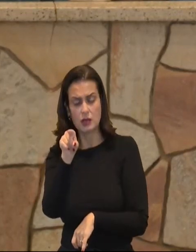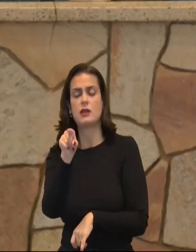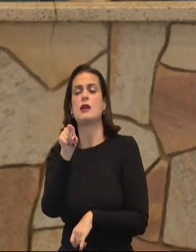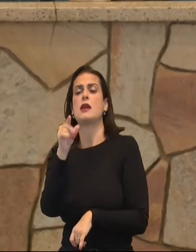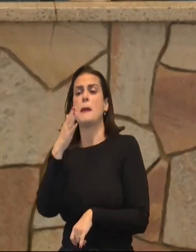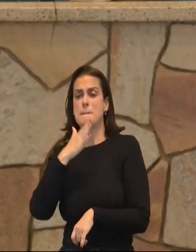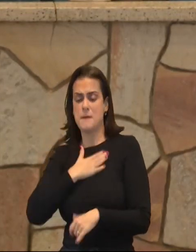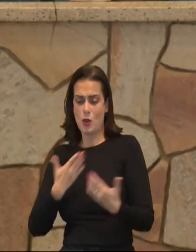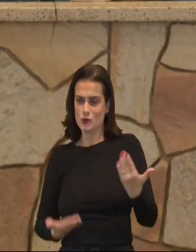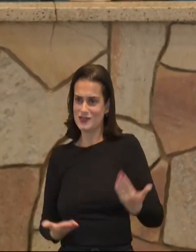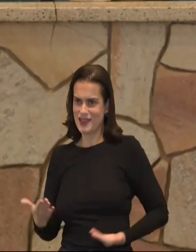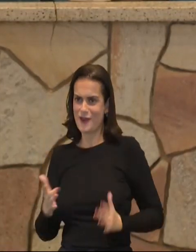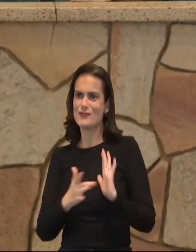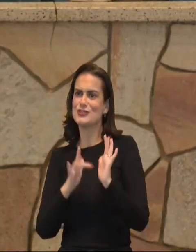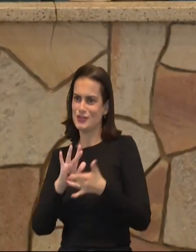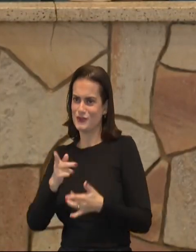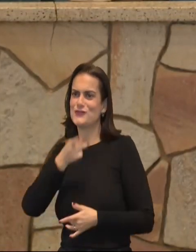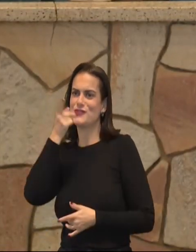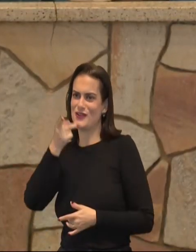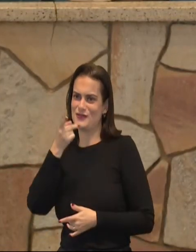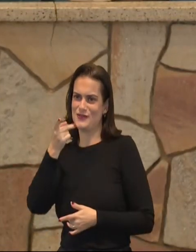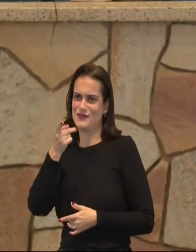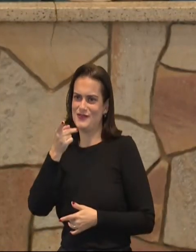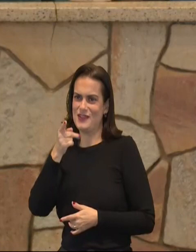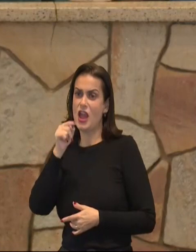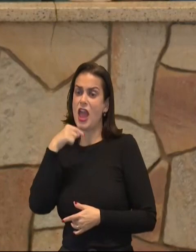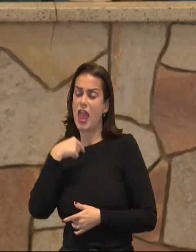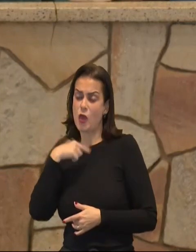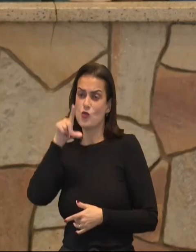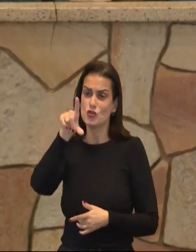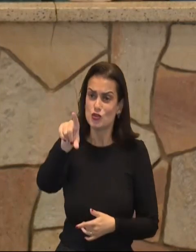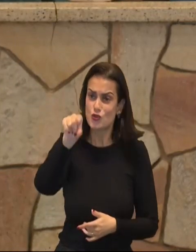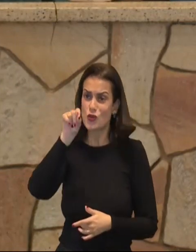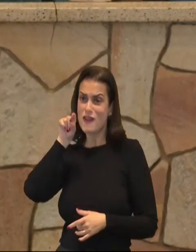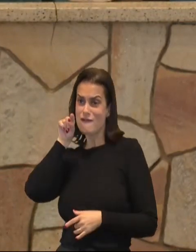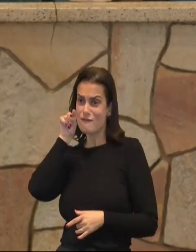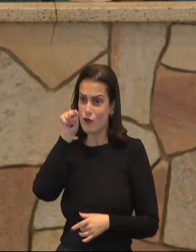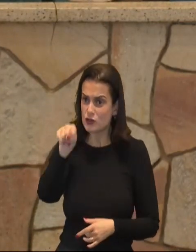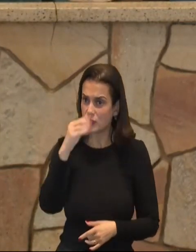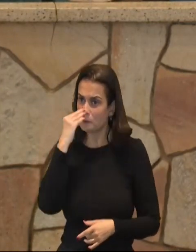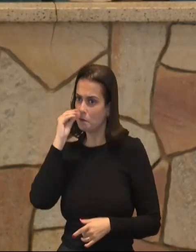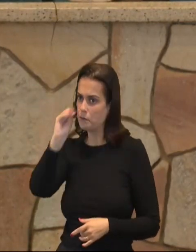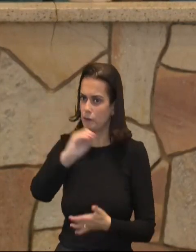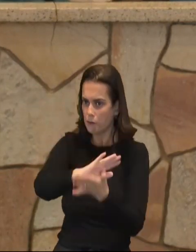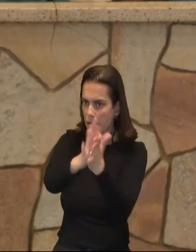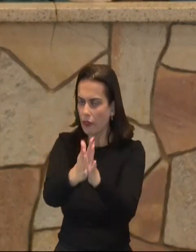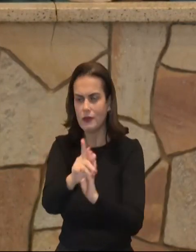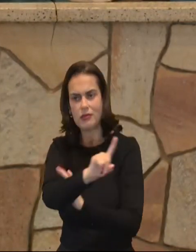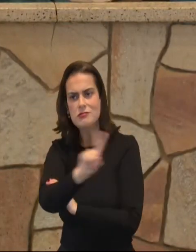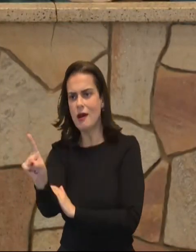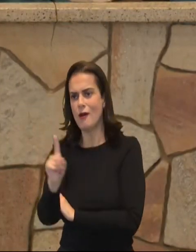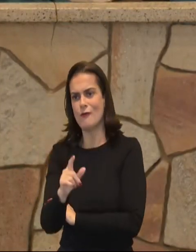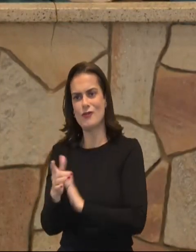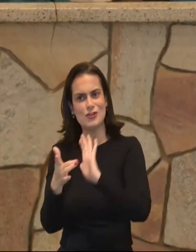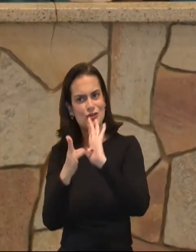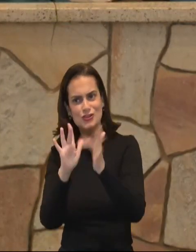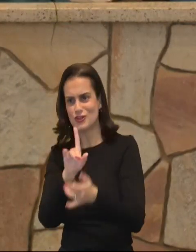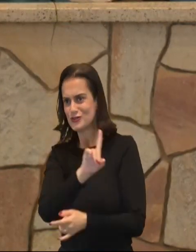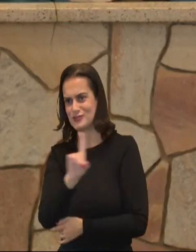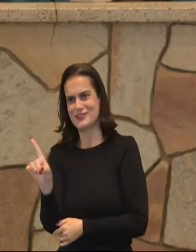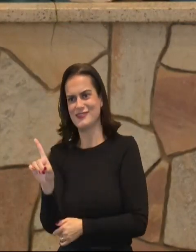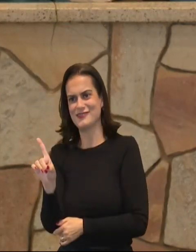servo, eu o escolhi e não o rejeitei. Por isso